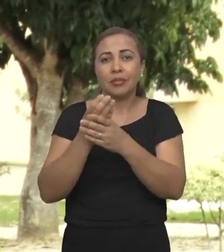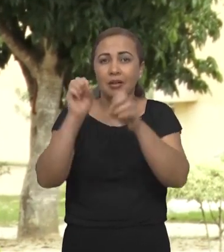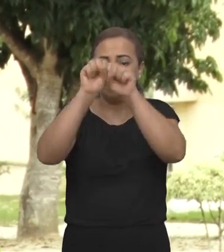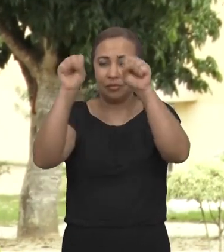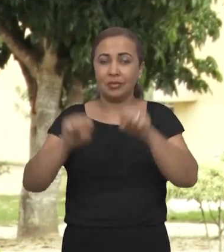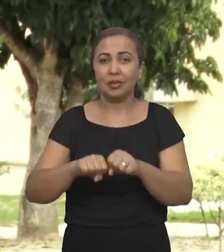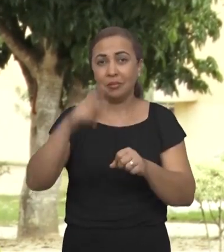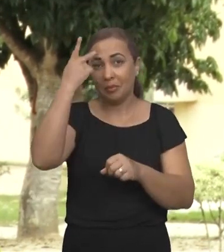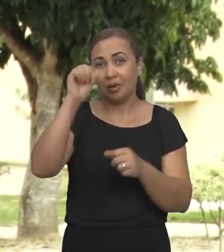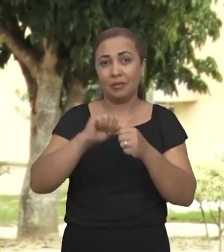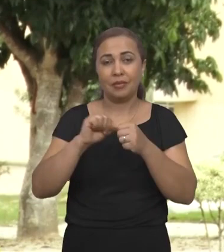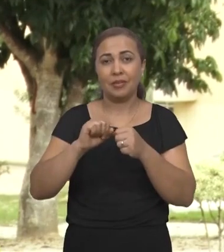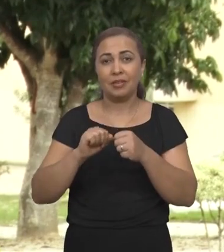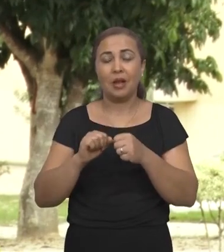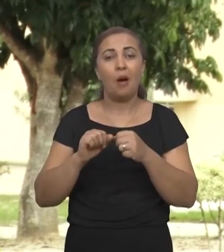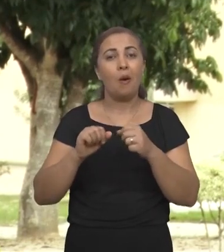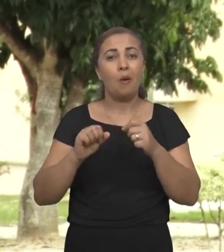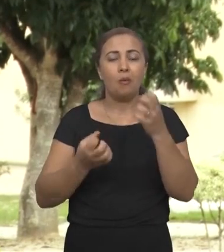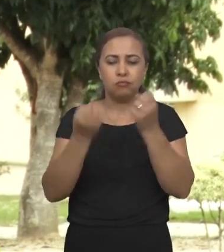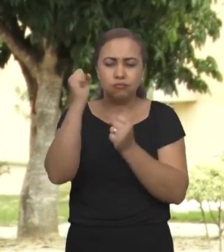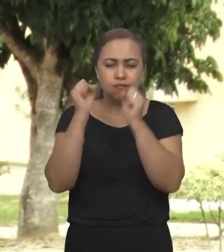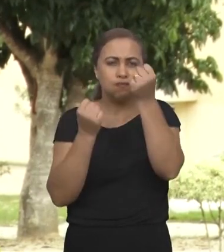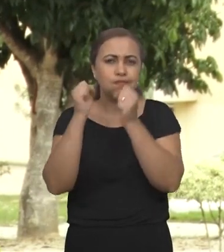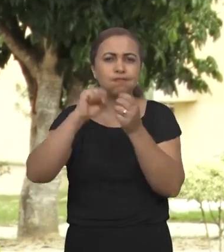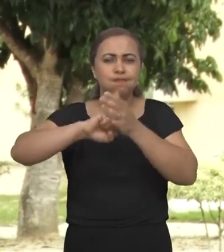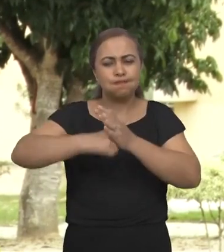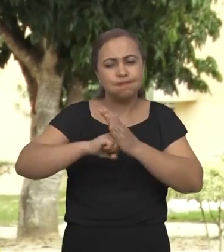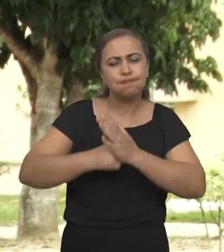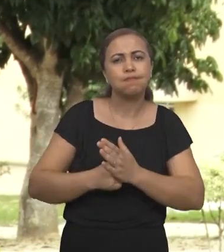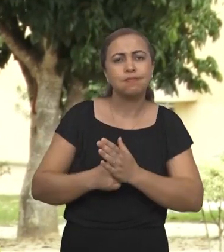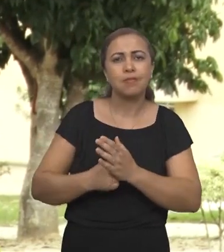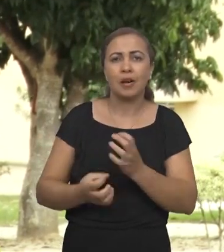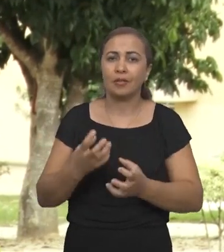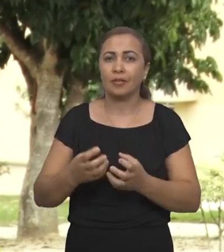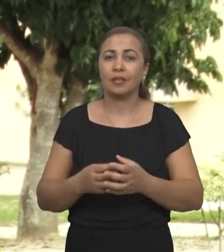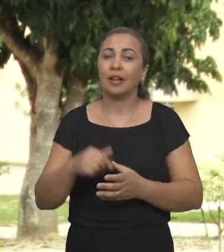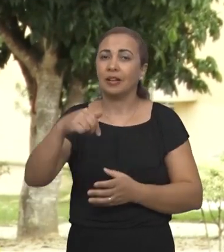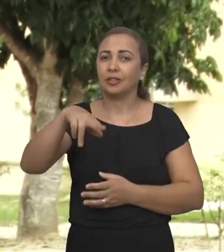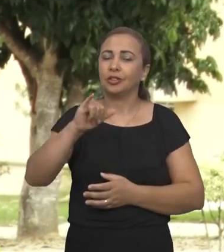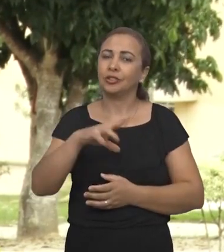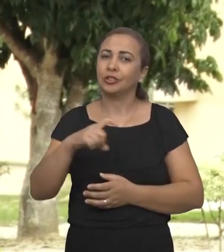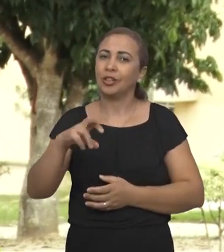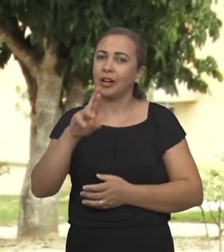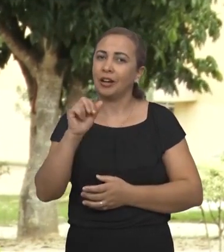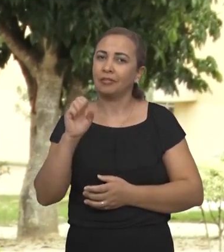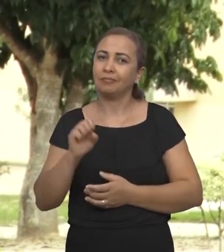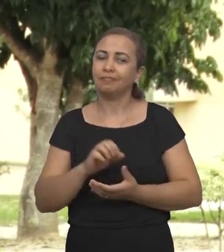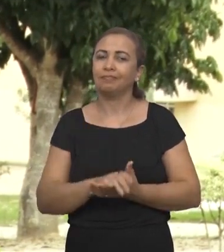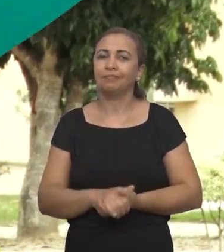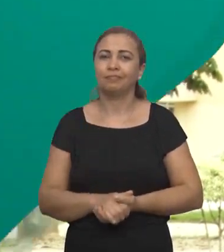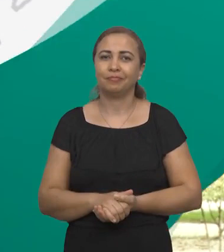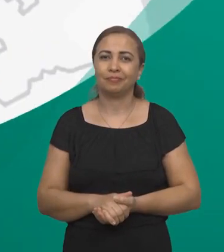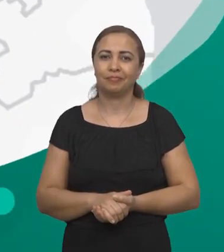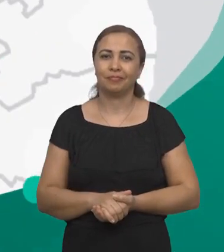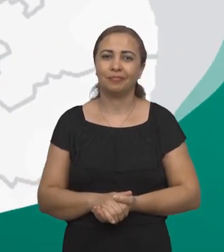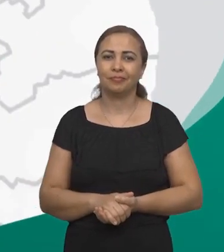para automatizar o moinho e o forno da fábrica, localizada no município de Quixeré, no Ceará.